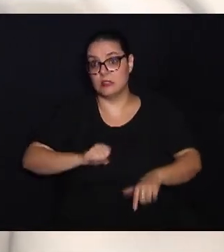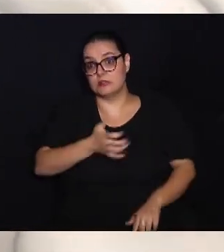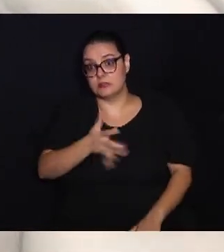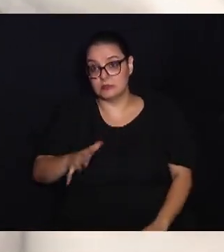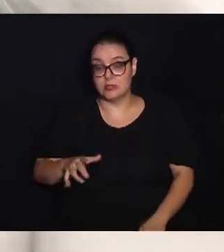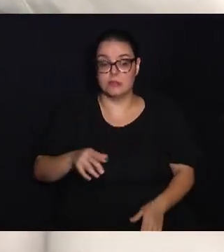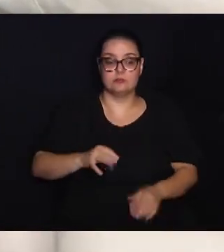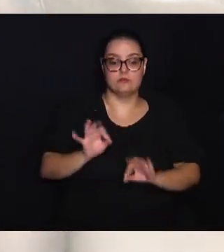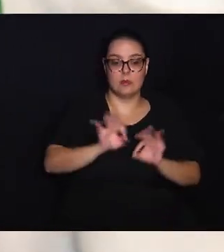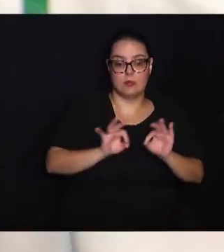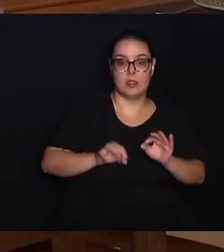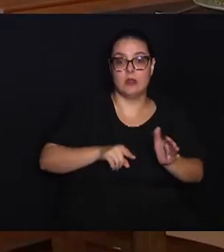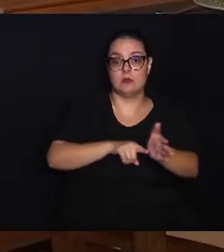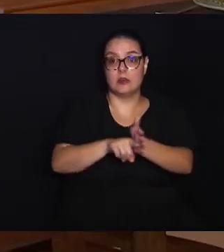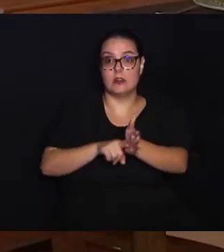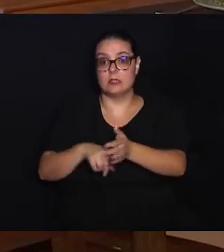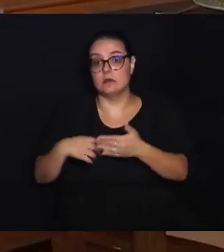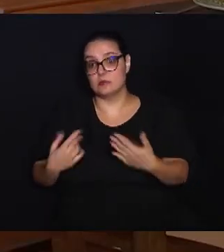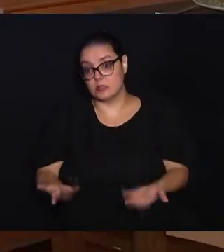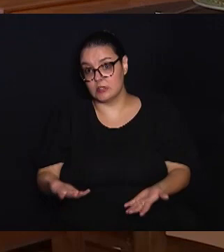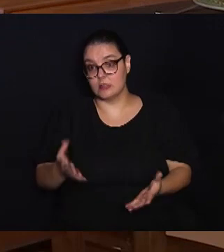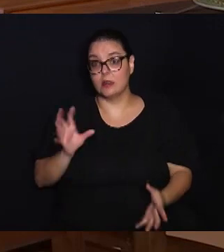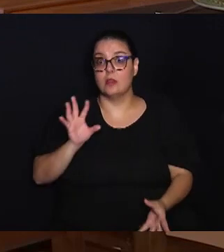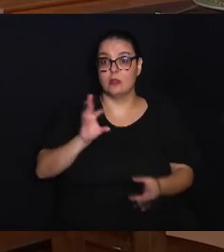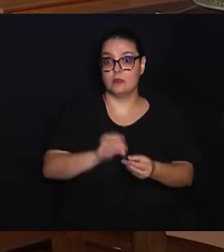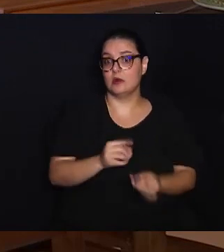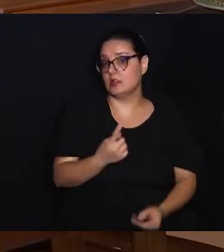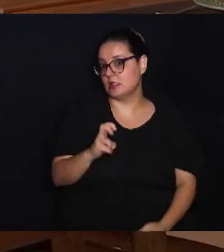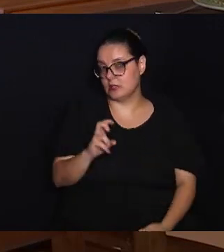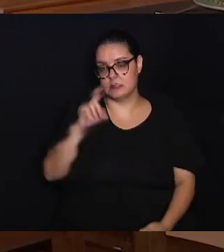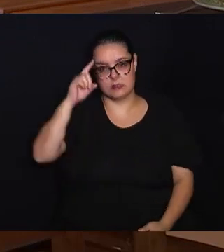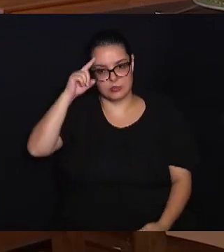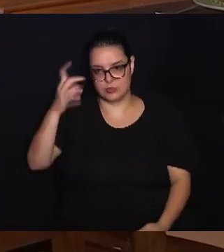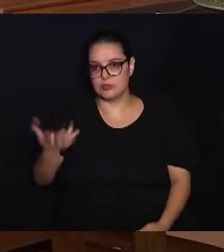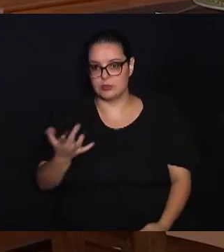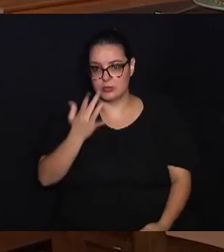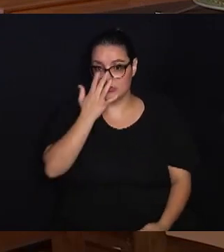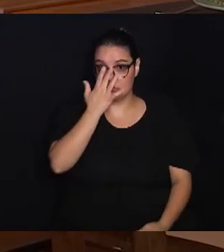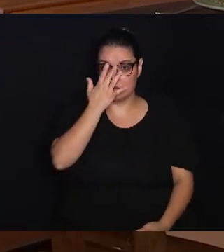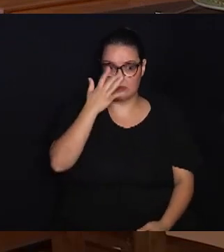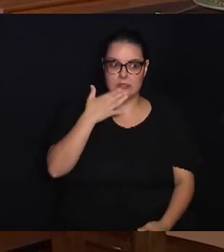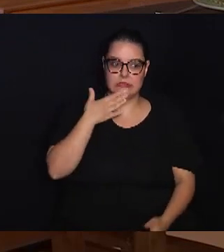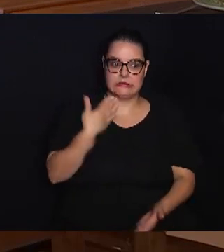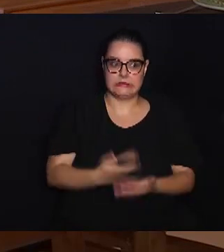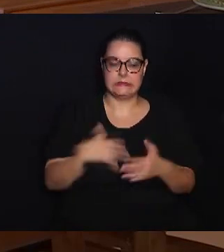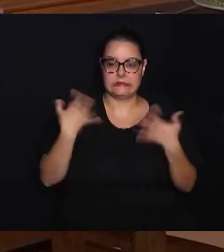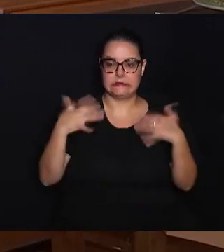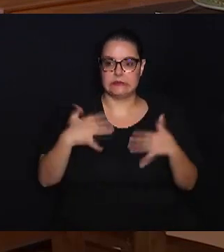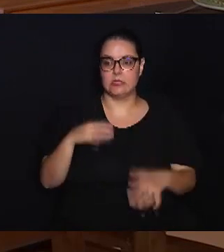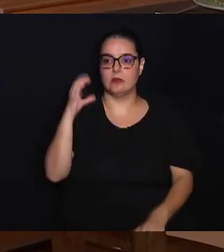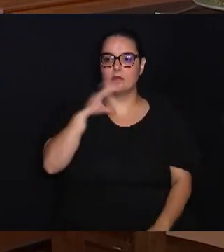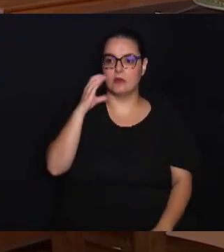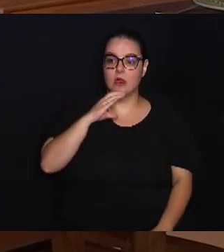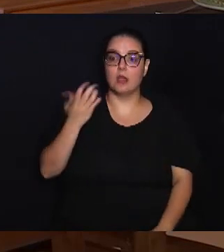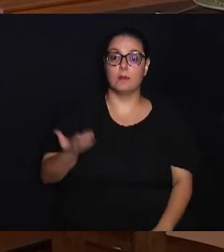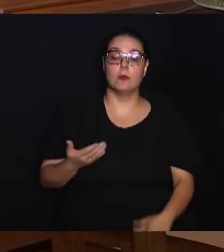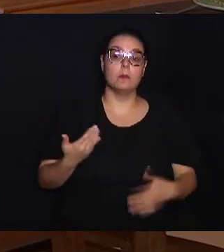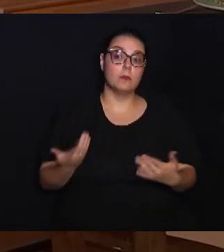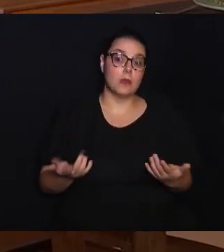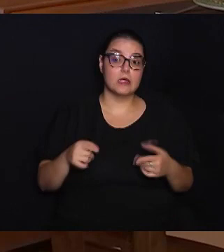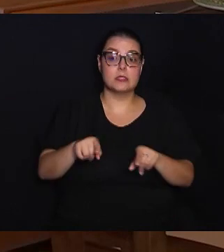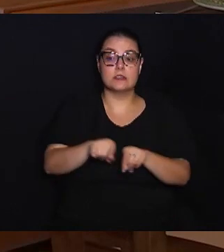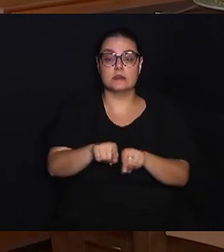Santos montar pesquisar e e a gente acabou fechando tudo isso em 15 dias então assim foi foi meio assustador porque foi muito